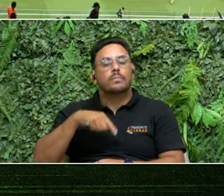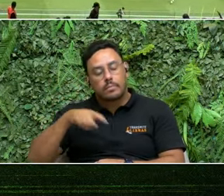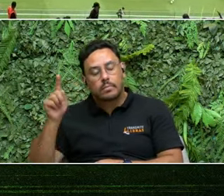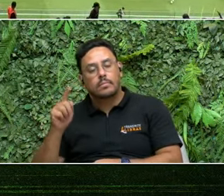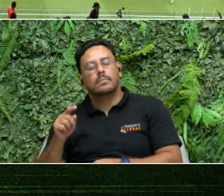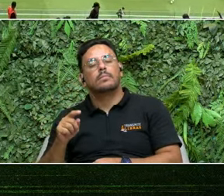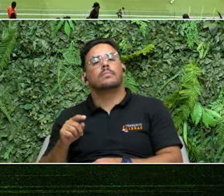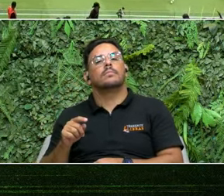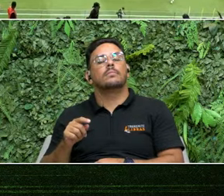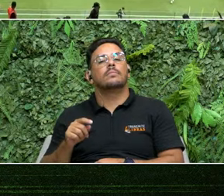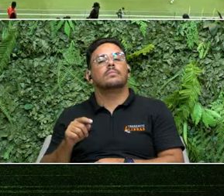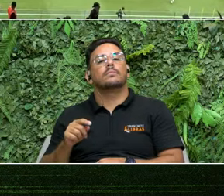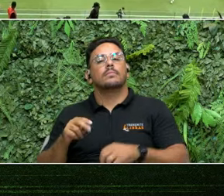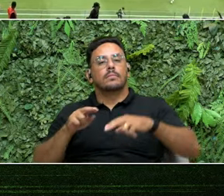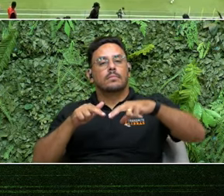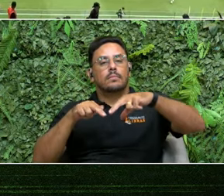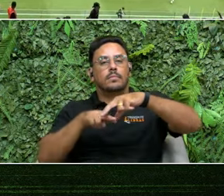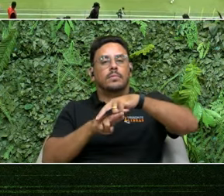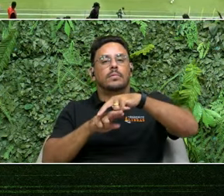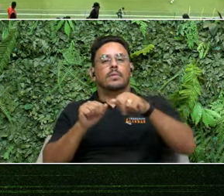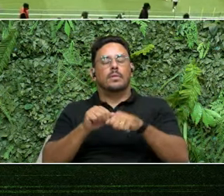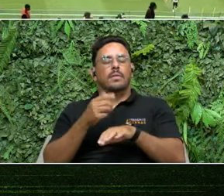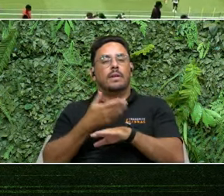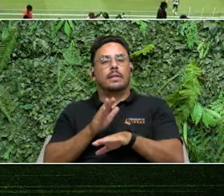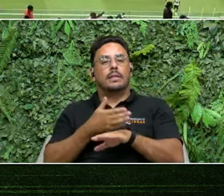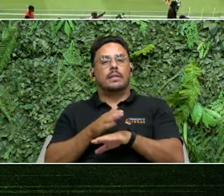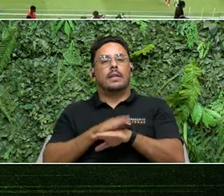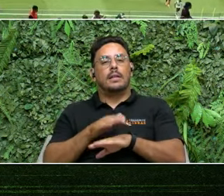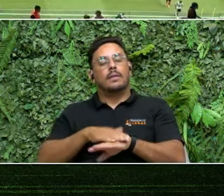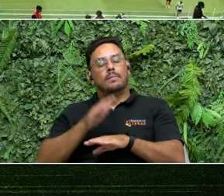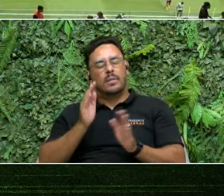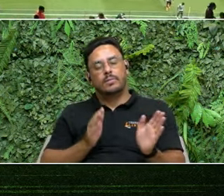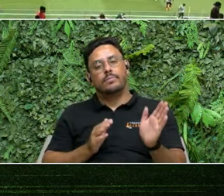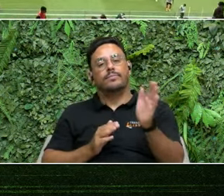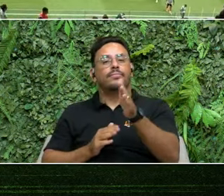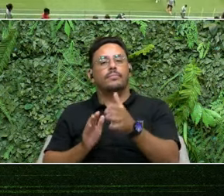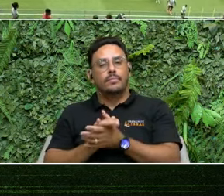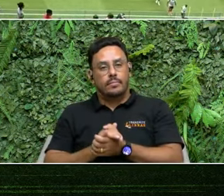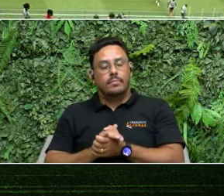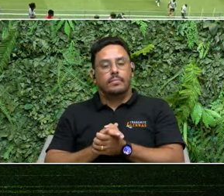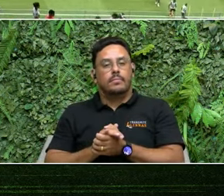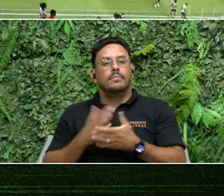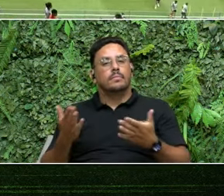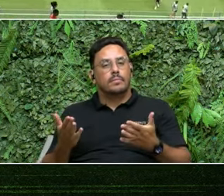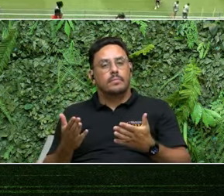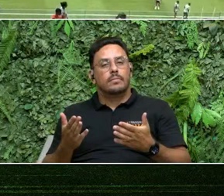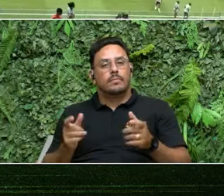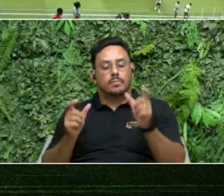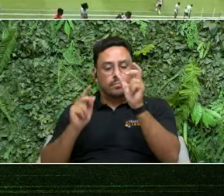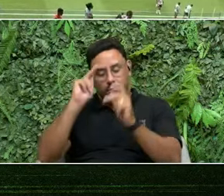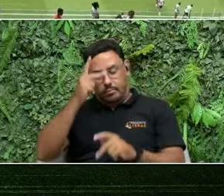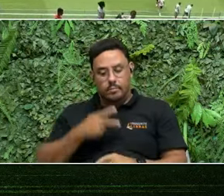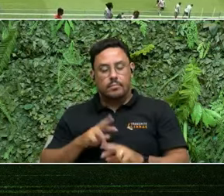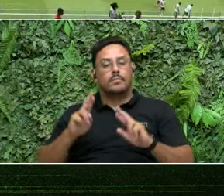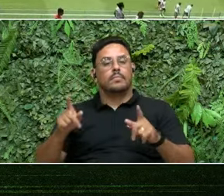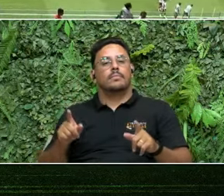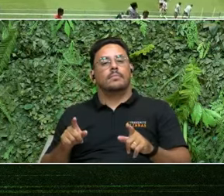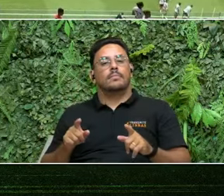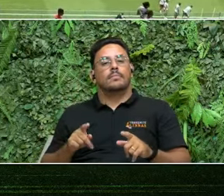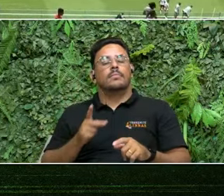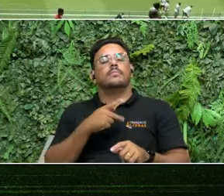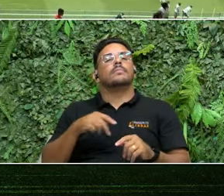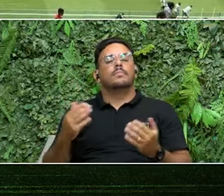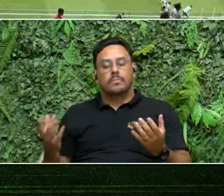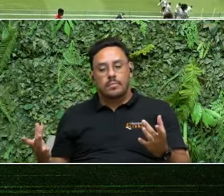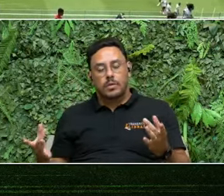aquela câm hiperbárica vai vai treinar uma bocada vai vai bater falta assim perfis diferentes e Como disse o madeira realmente